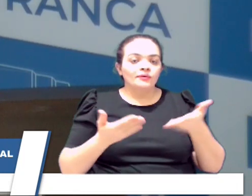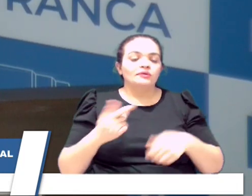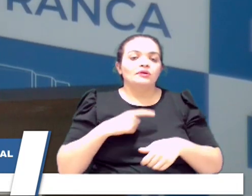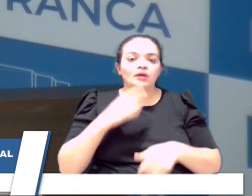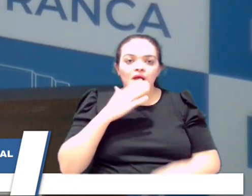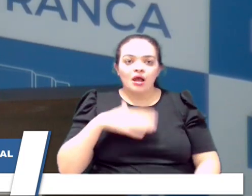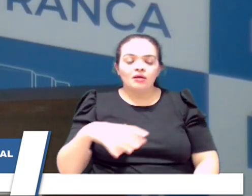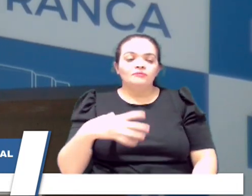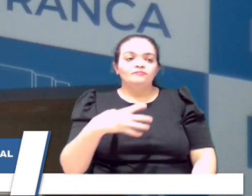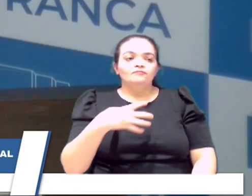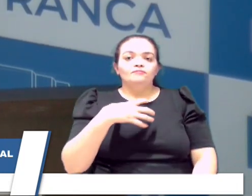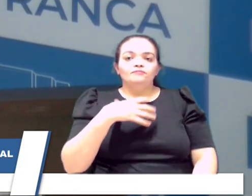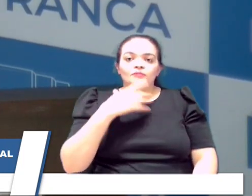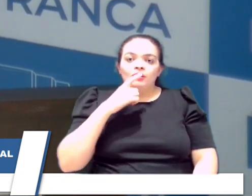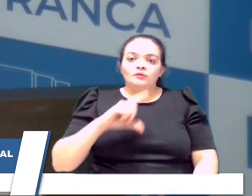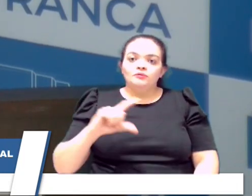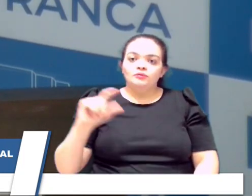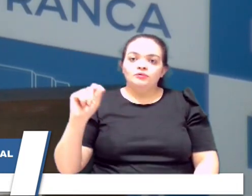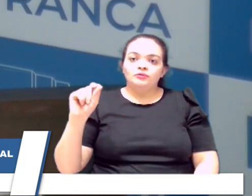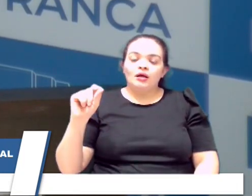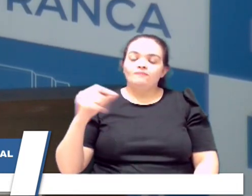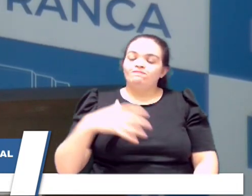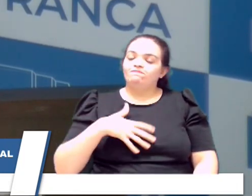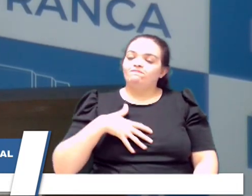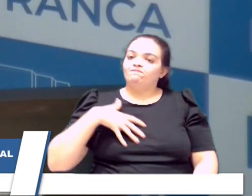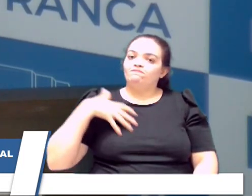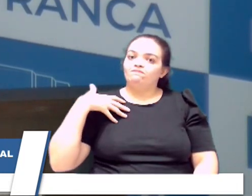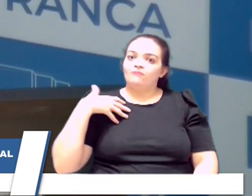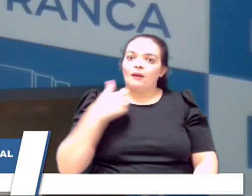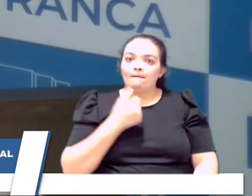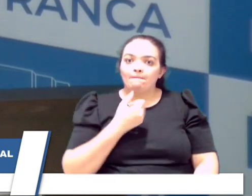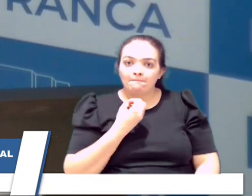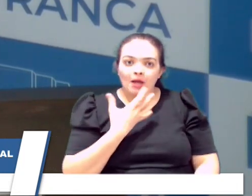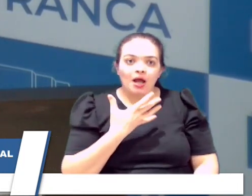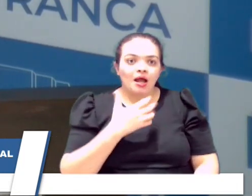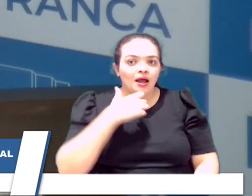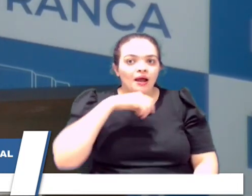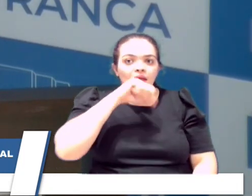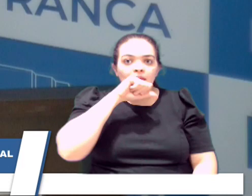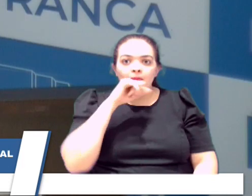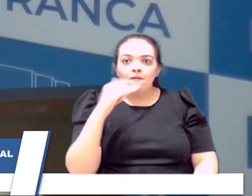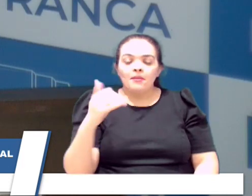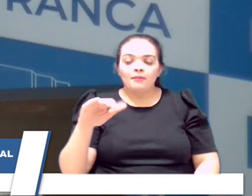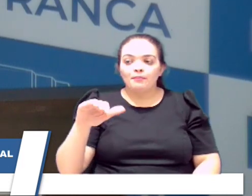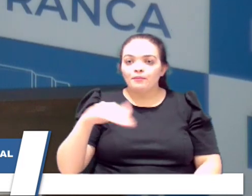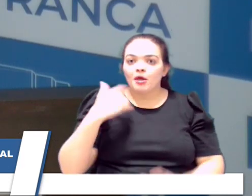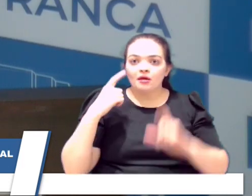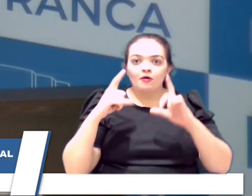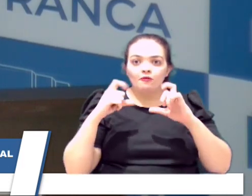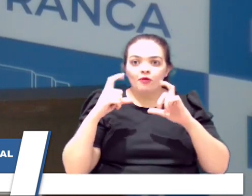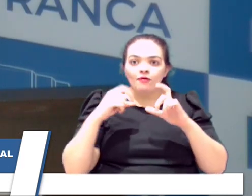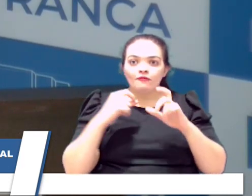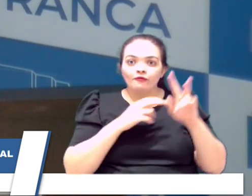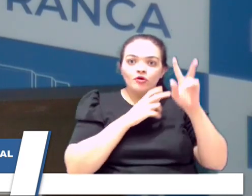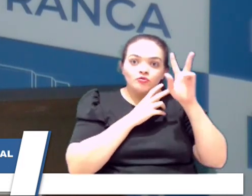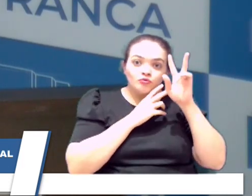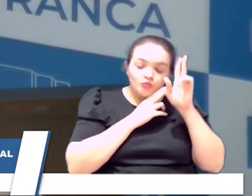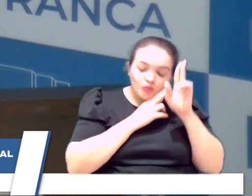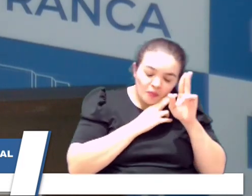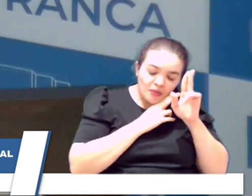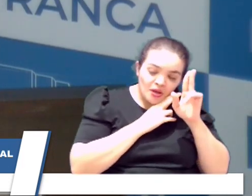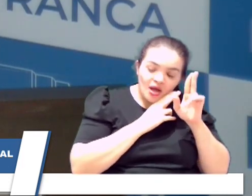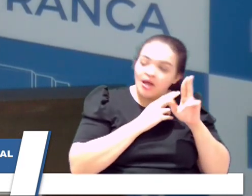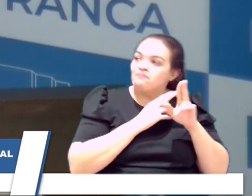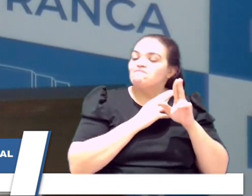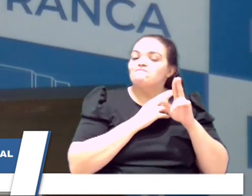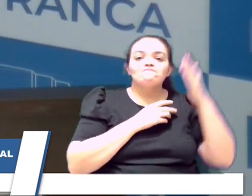sai da minha sala plena, e a mãe me manda uma foto dela, que ela chegou em casa e ela dormiu, para mim é a maior